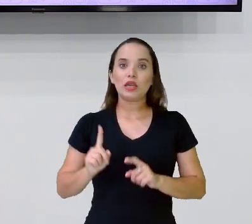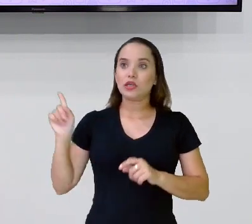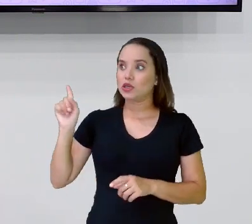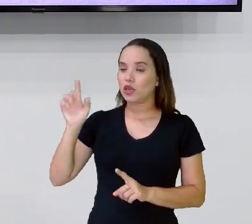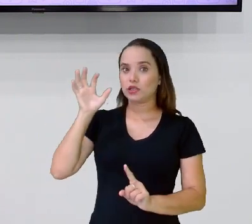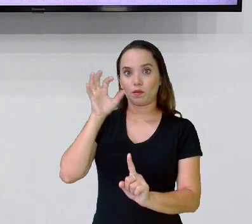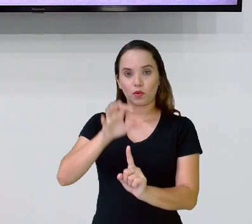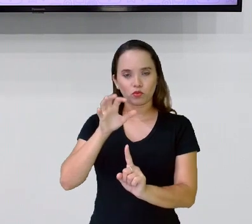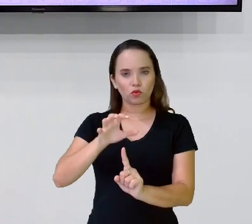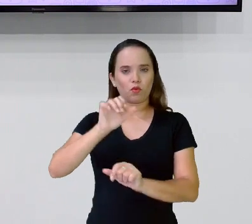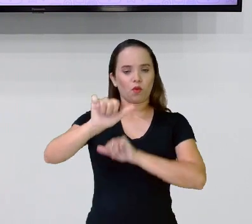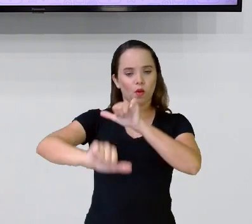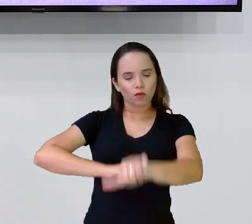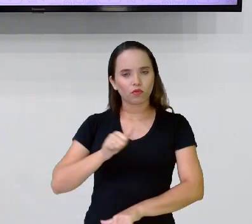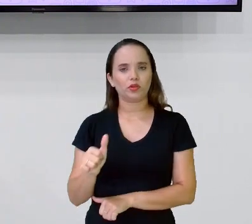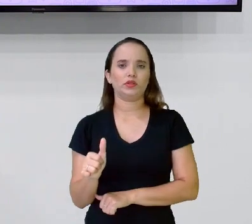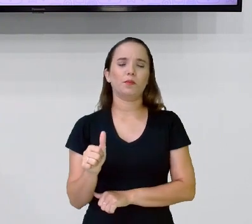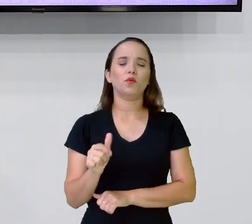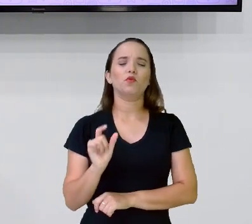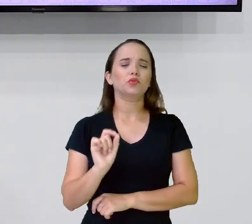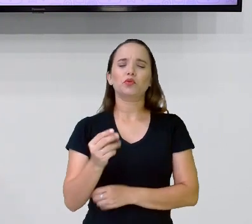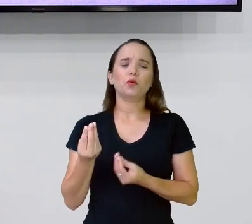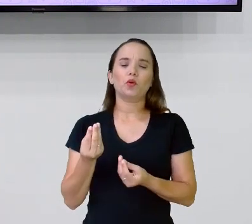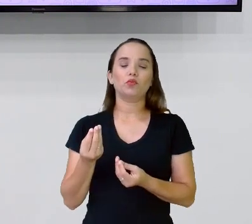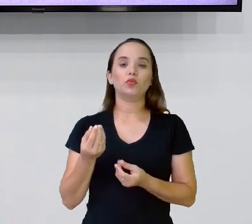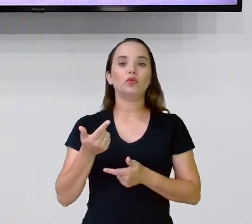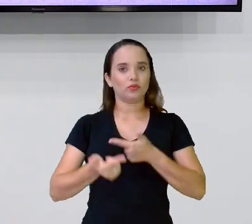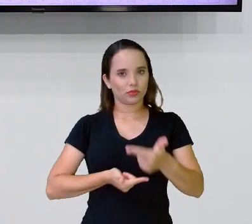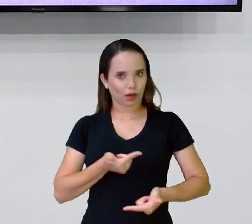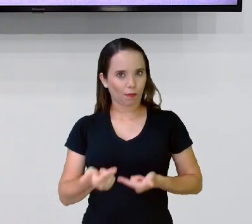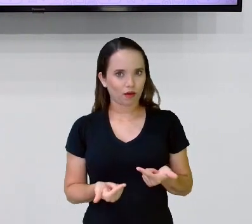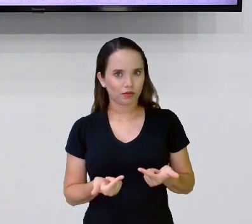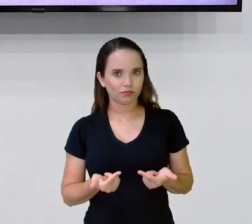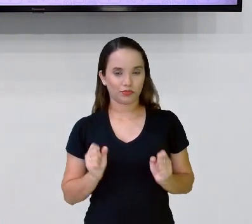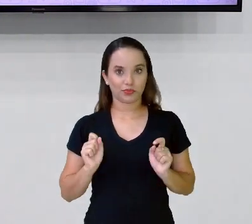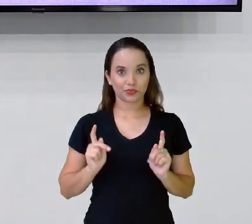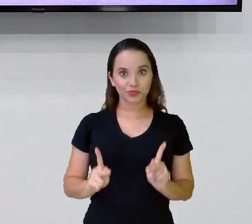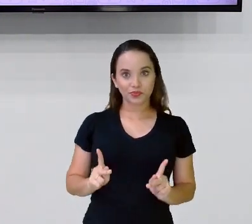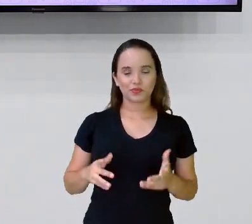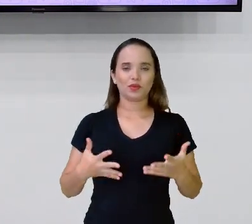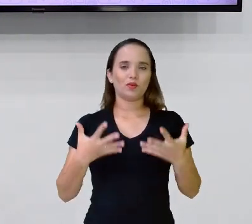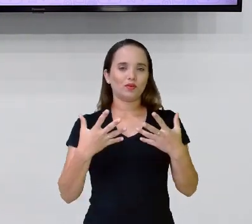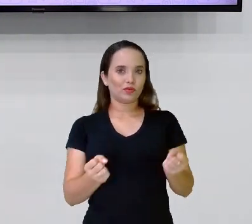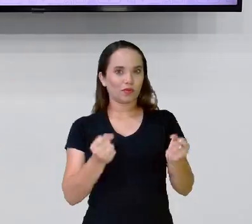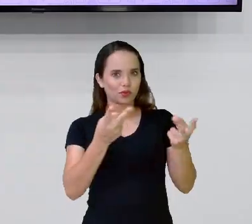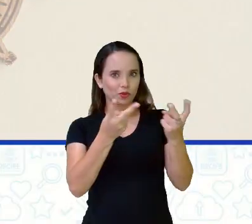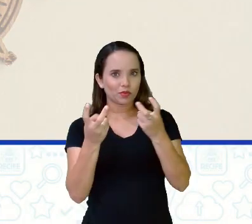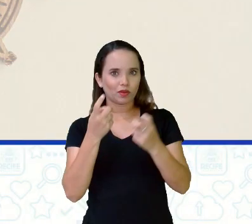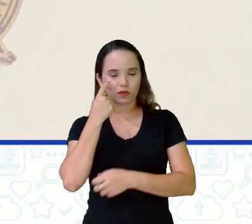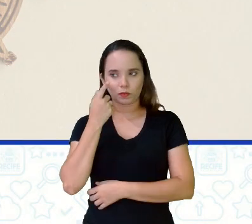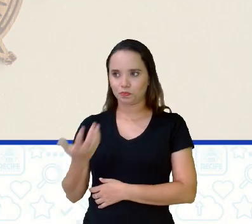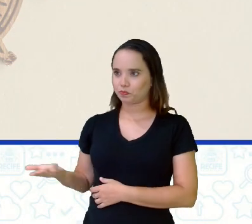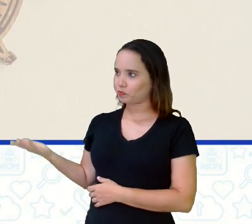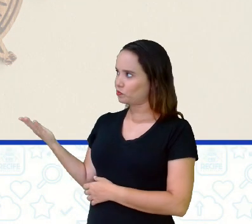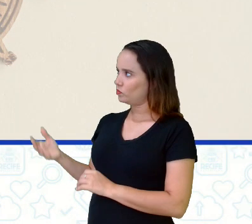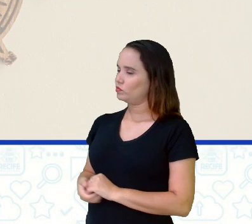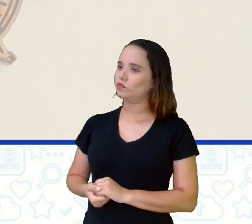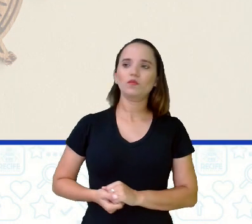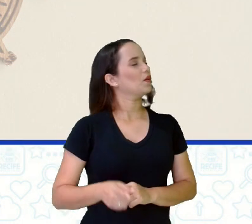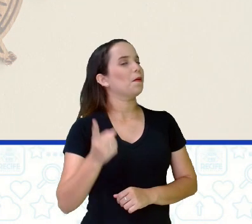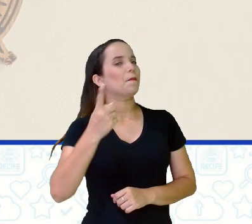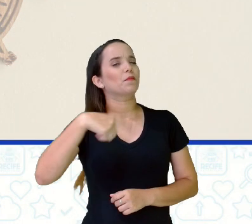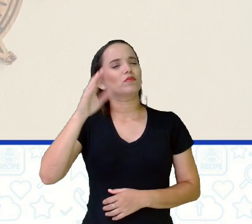feita através do trabalho. Beleza, minha gente? Então, vamos observar aí, ó. Para vocês terem ideia, a